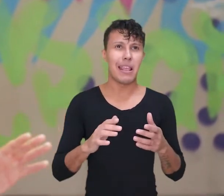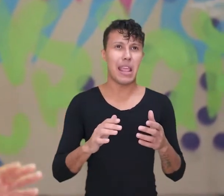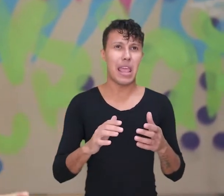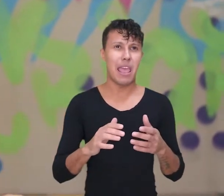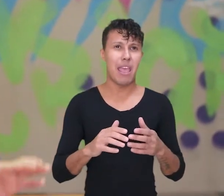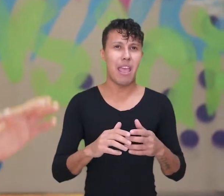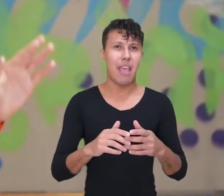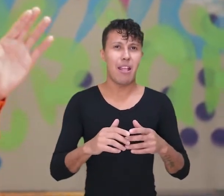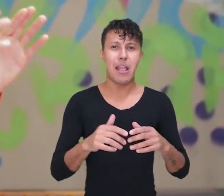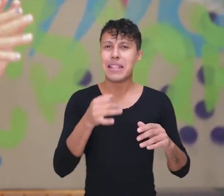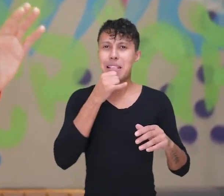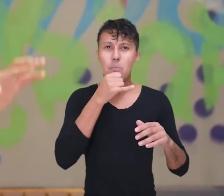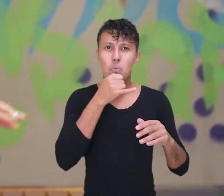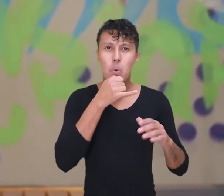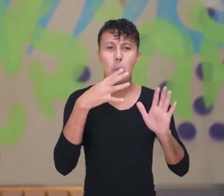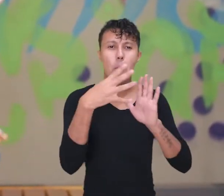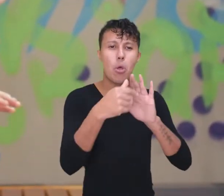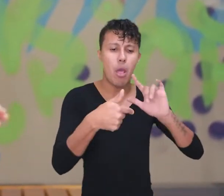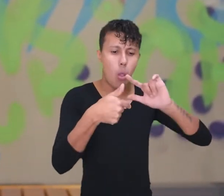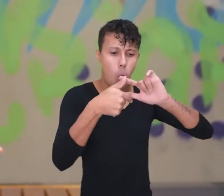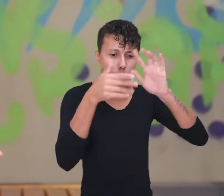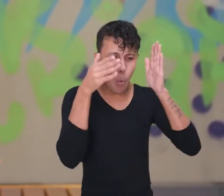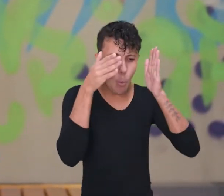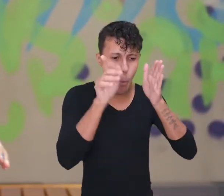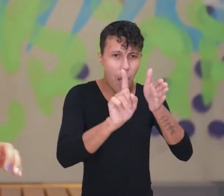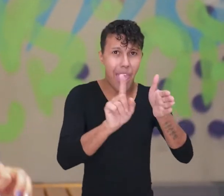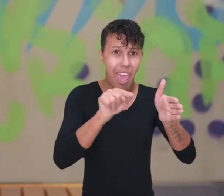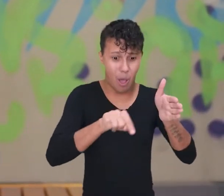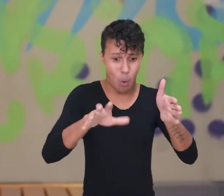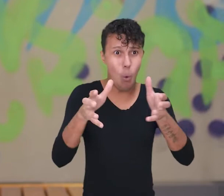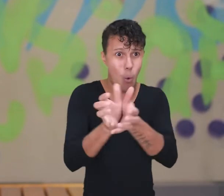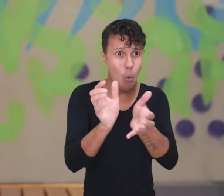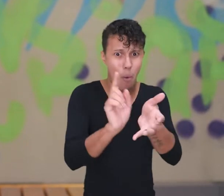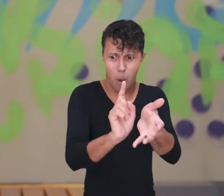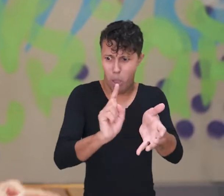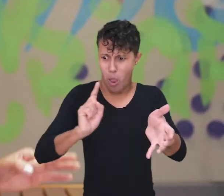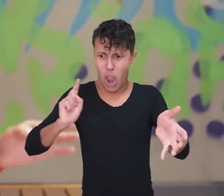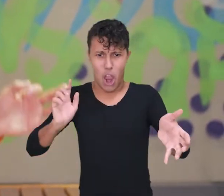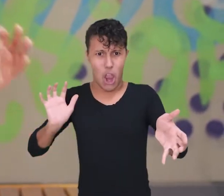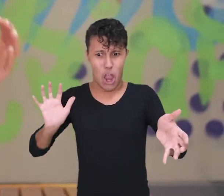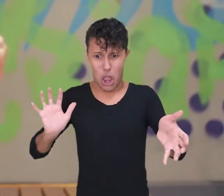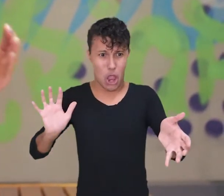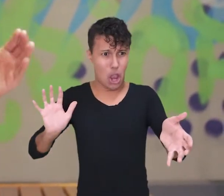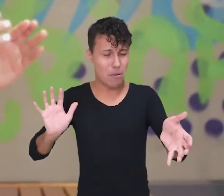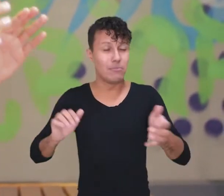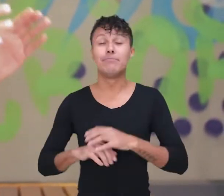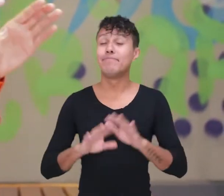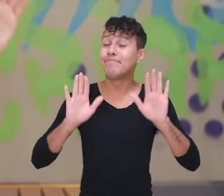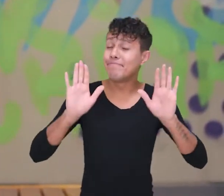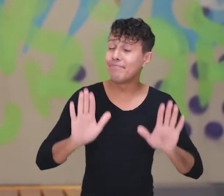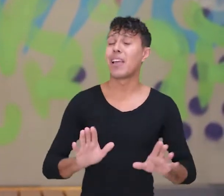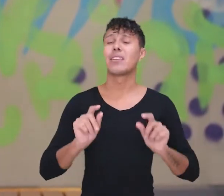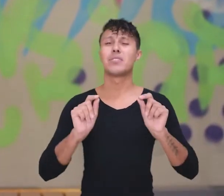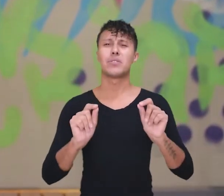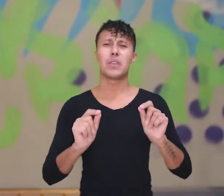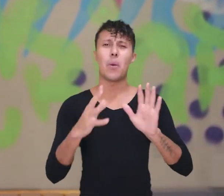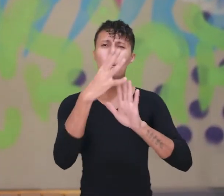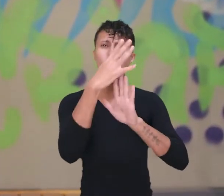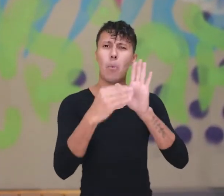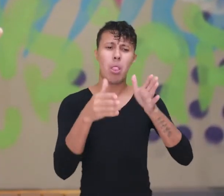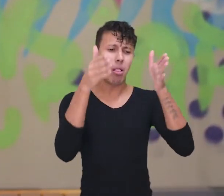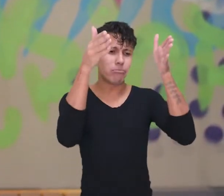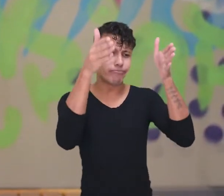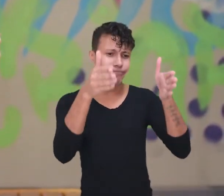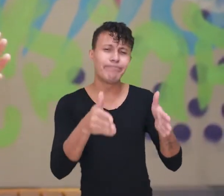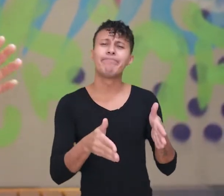da caixinha ali pro momento, mas ainda numa formatação